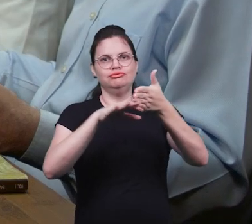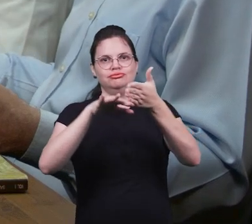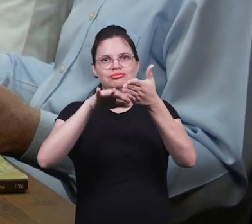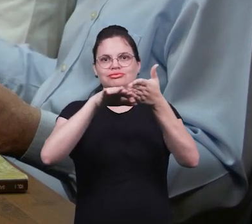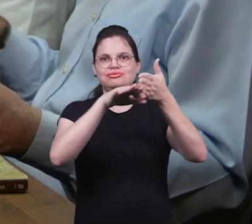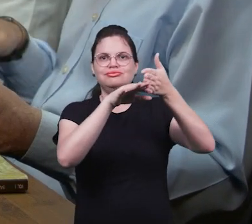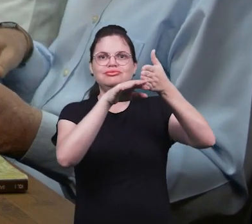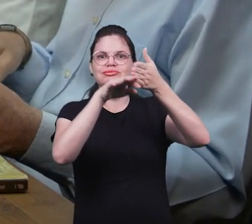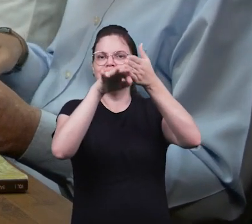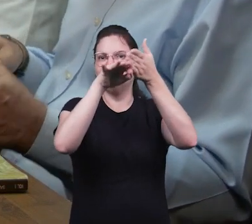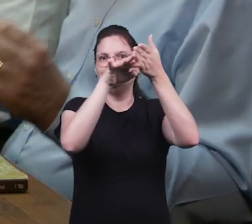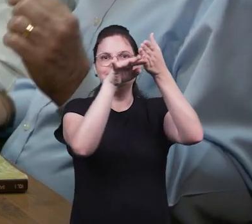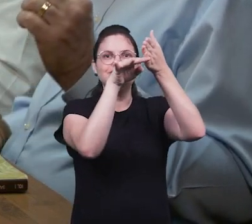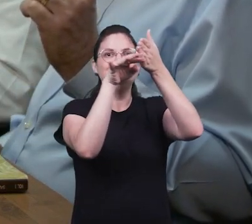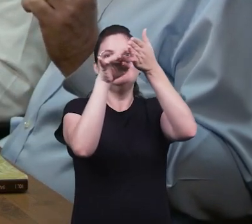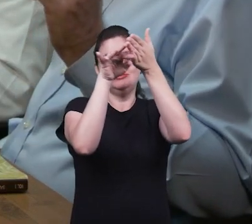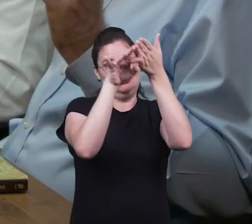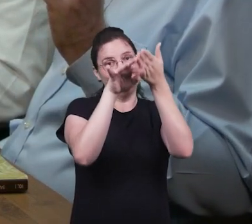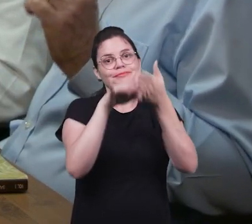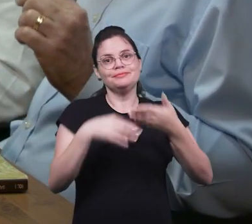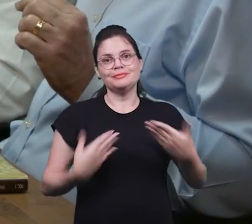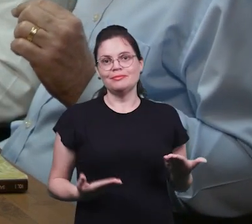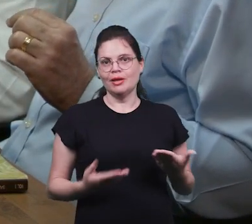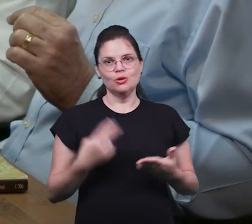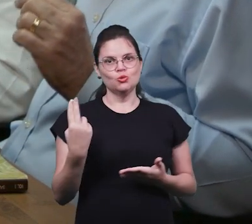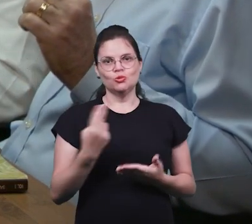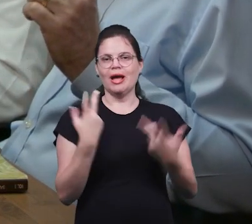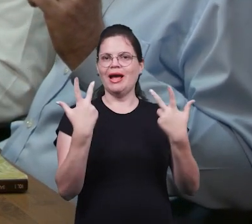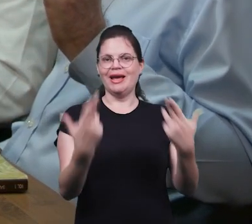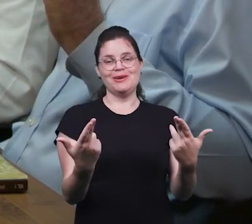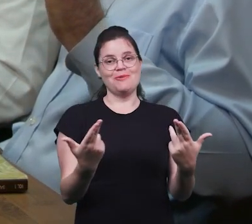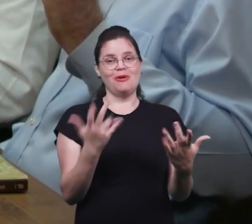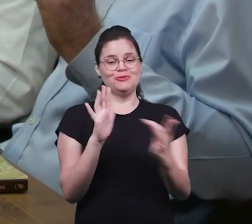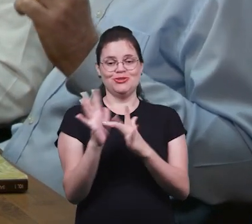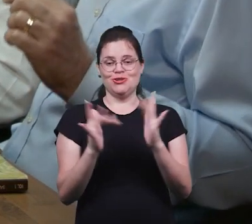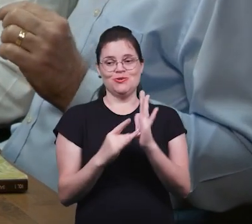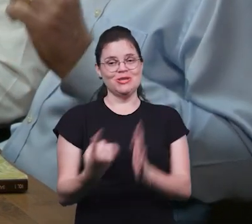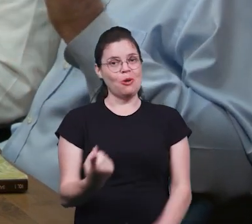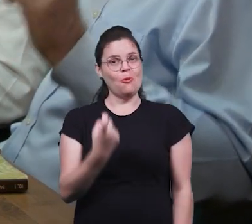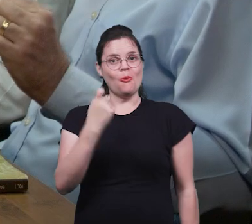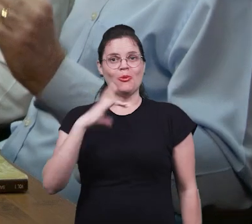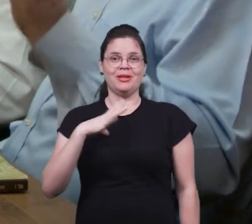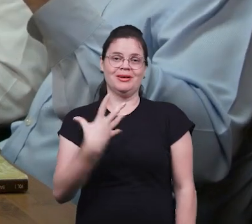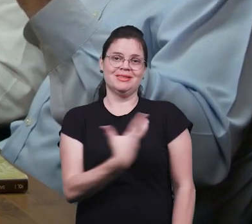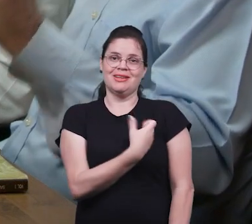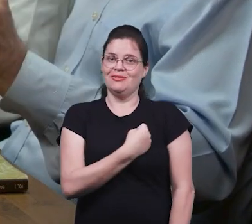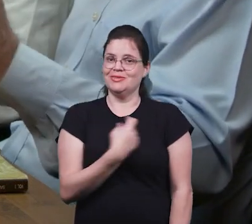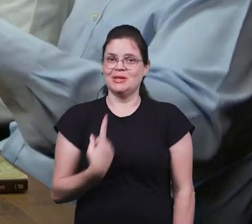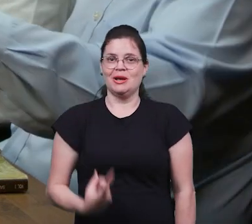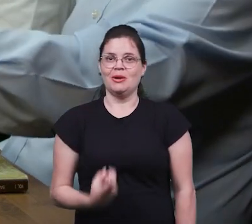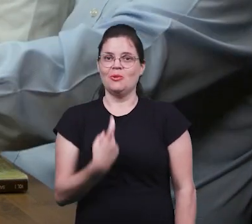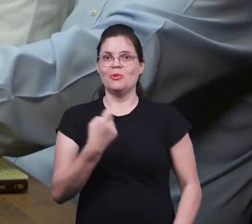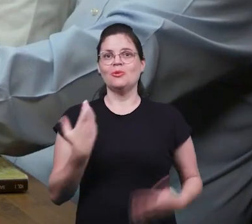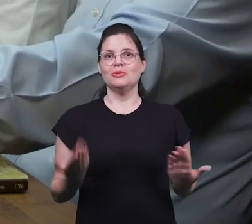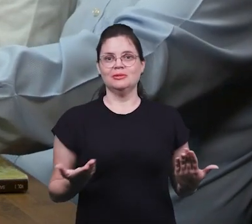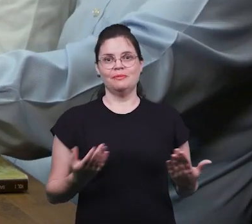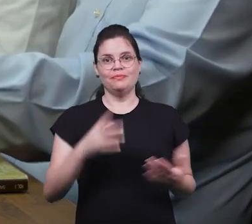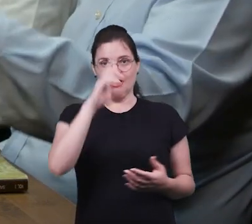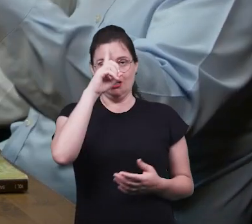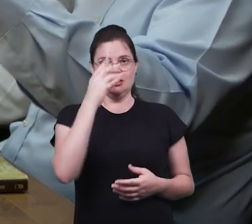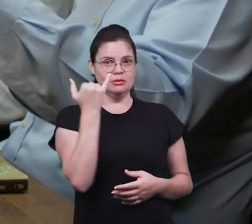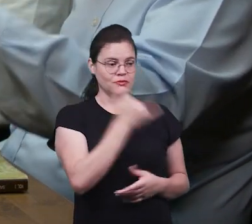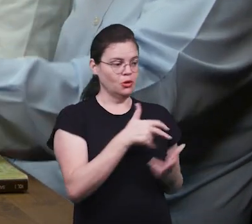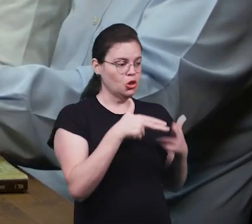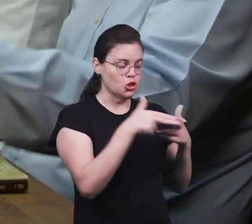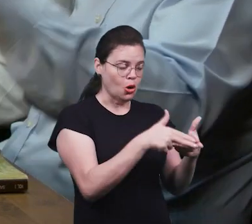não fez conforme a cabeça dele. Como o Diniz já comentou, no verso 15 diz assim, e desta maneira farás, Noé. Você